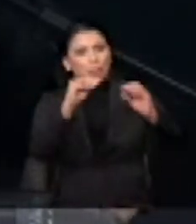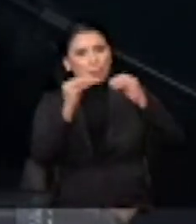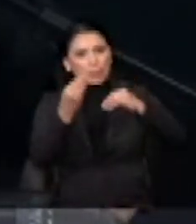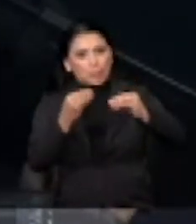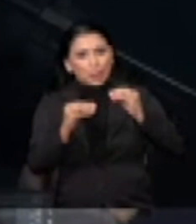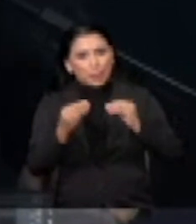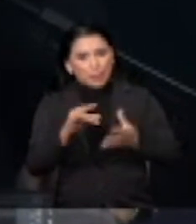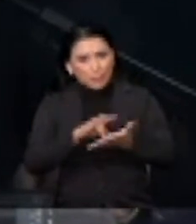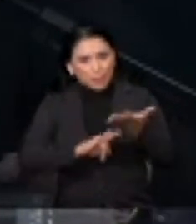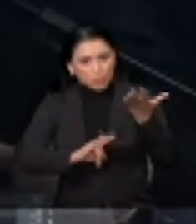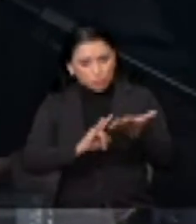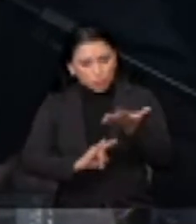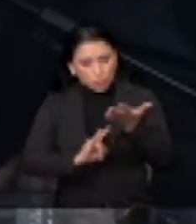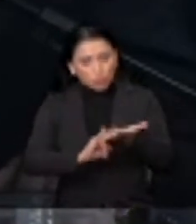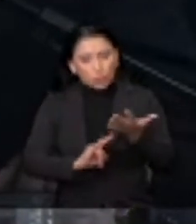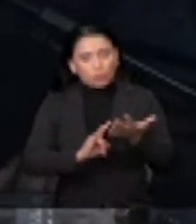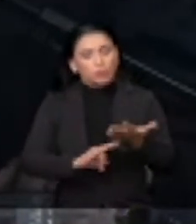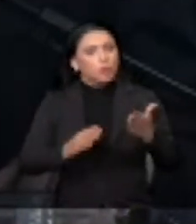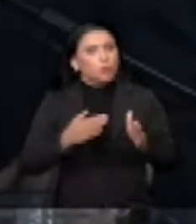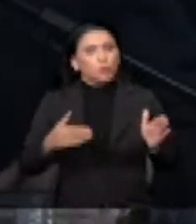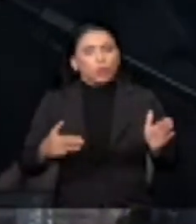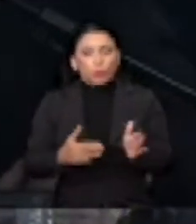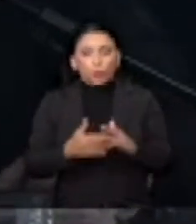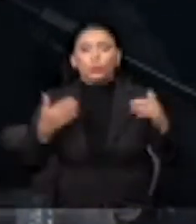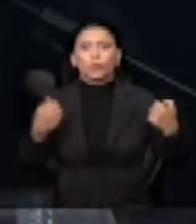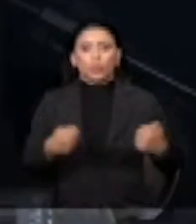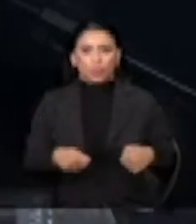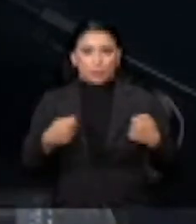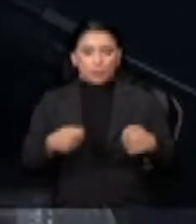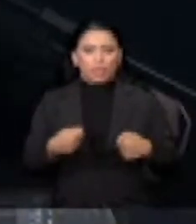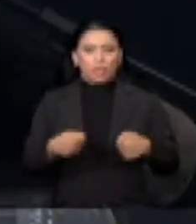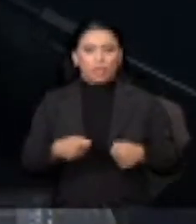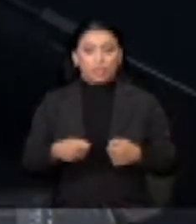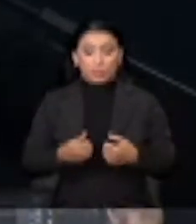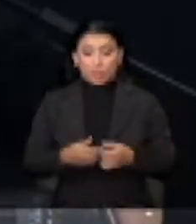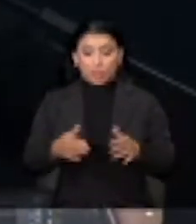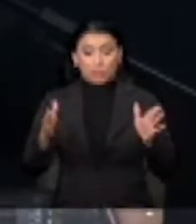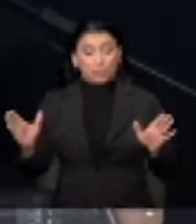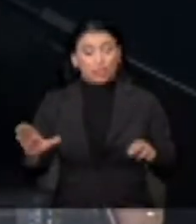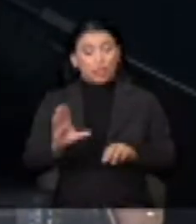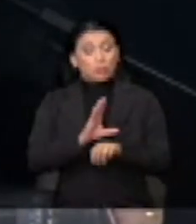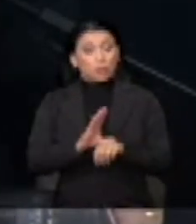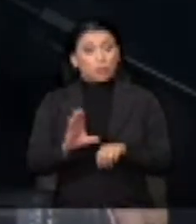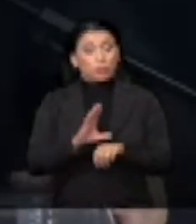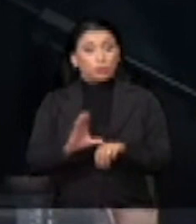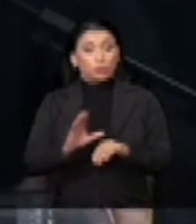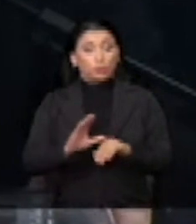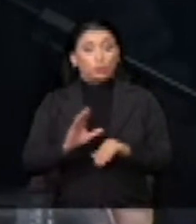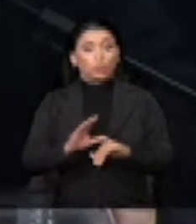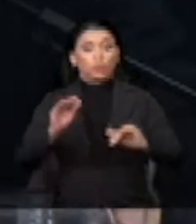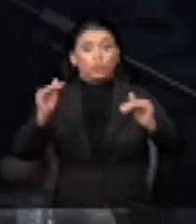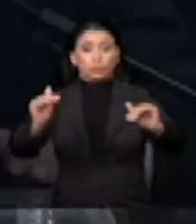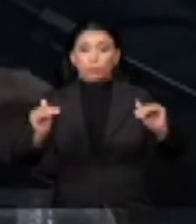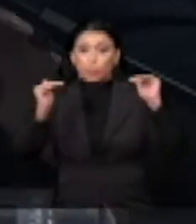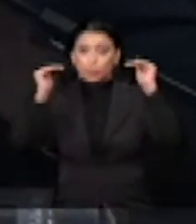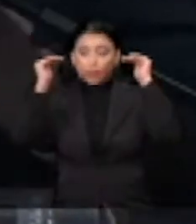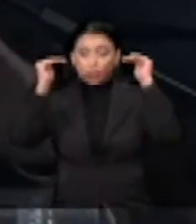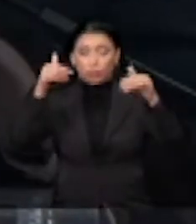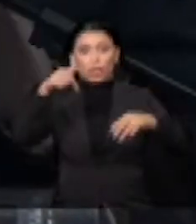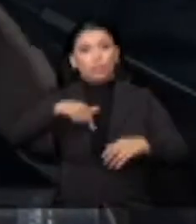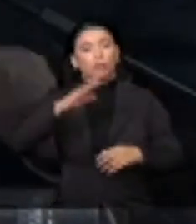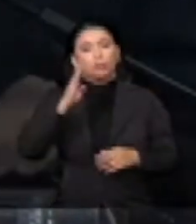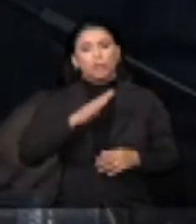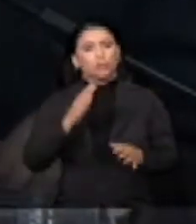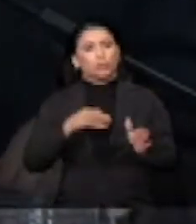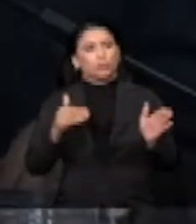a documentação todo o que é necessário para que se abra um curso de nível superior no Brasil tudo